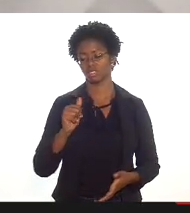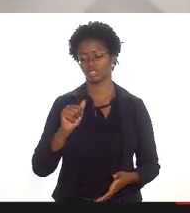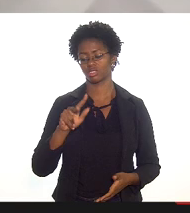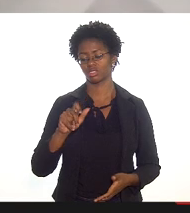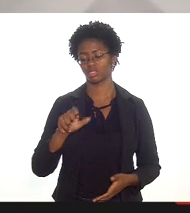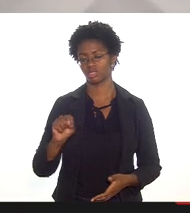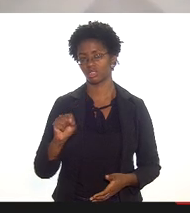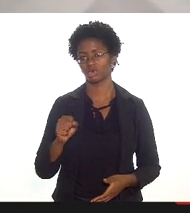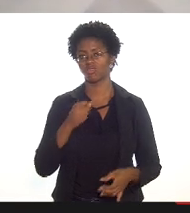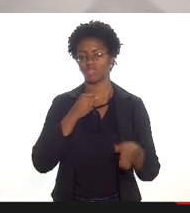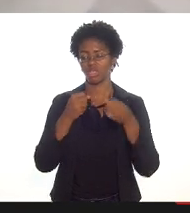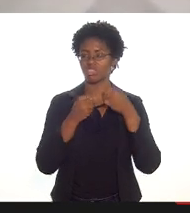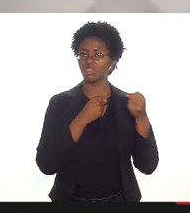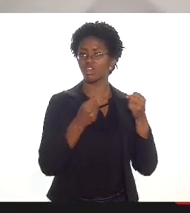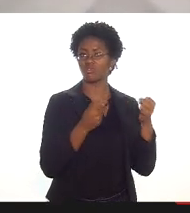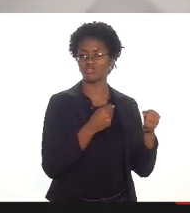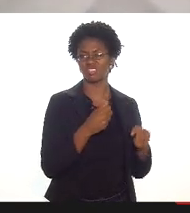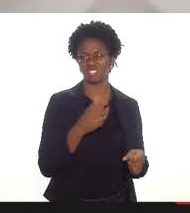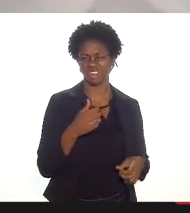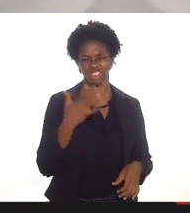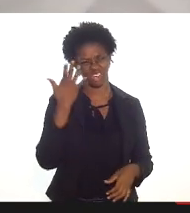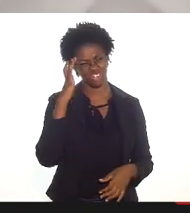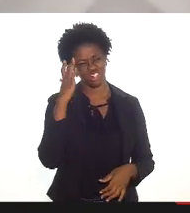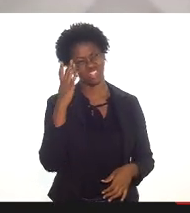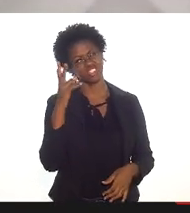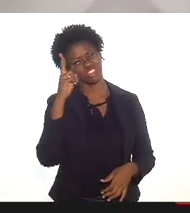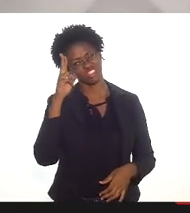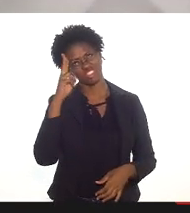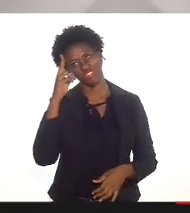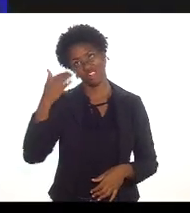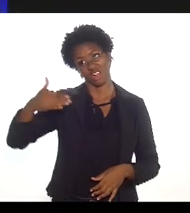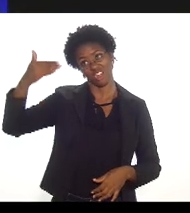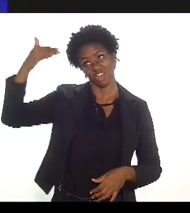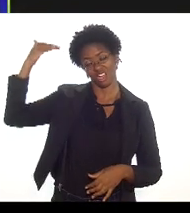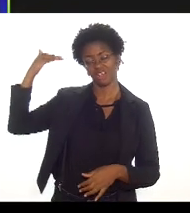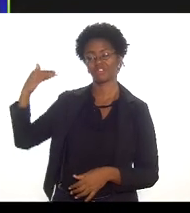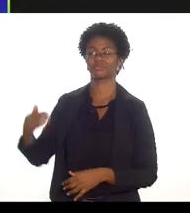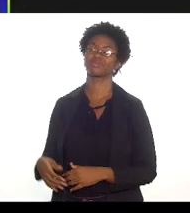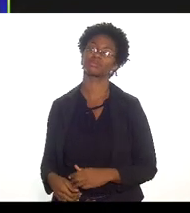salvo engano, na última na segunda-feira retrasada.